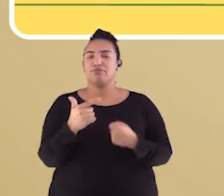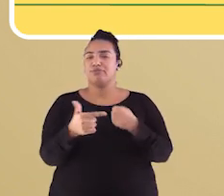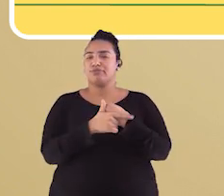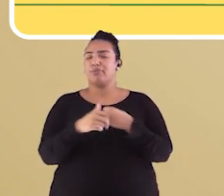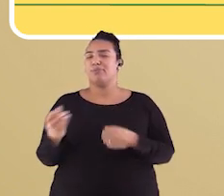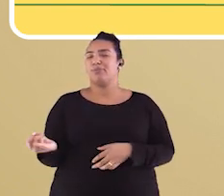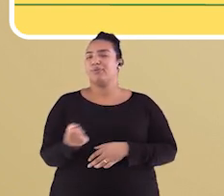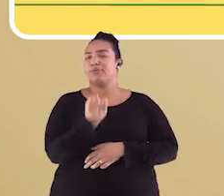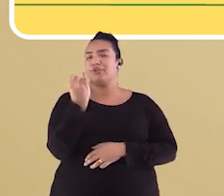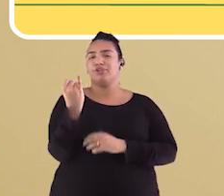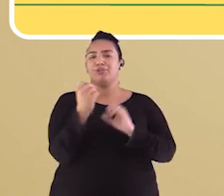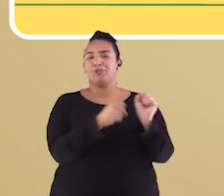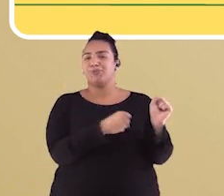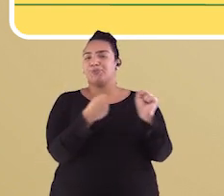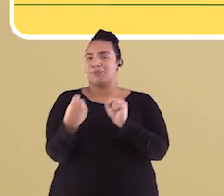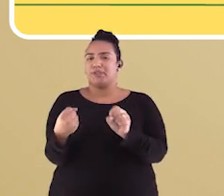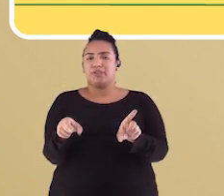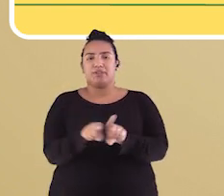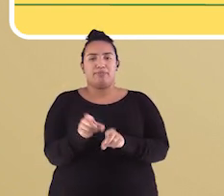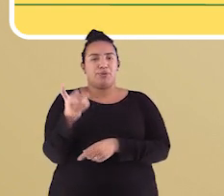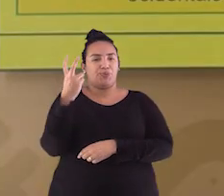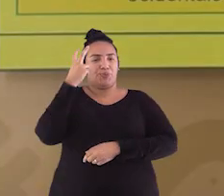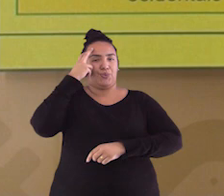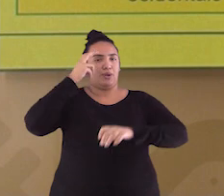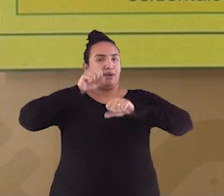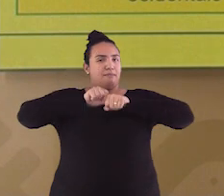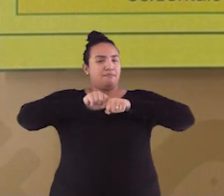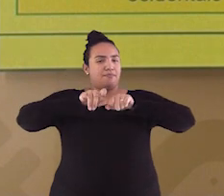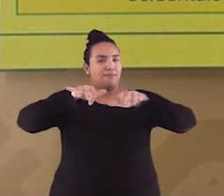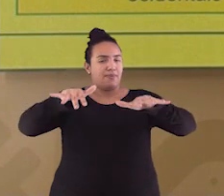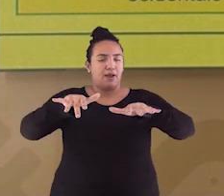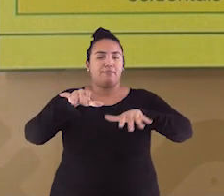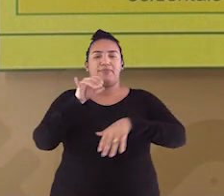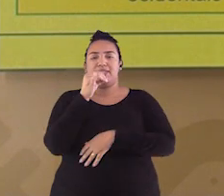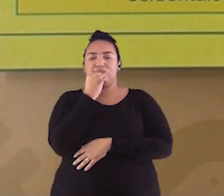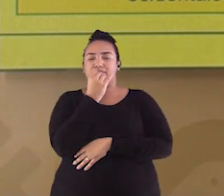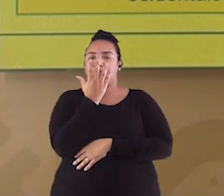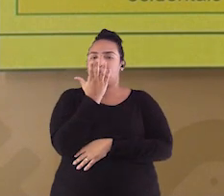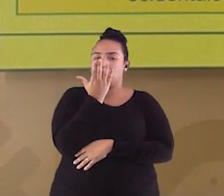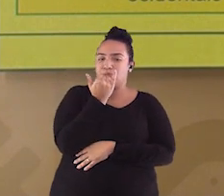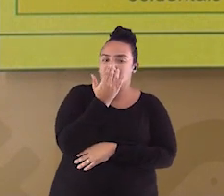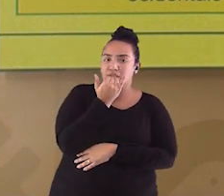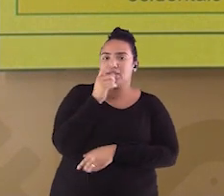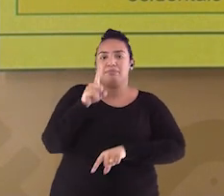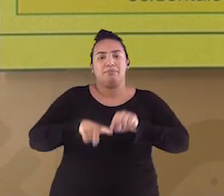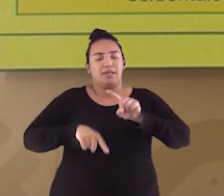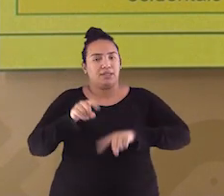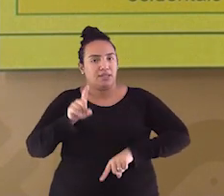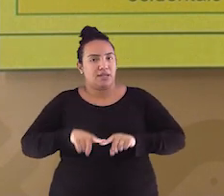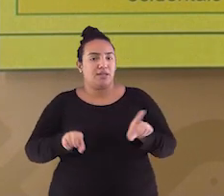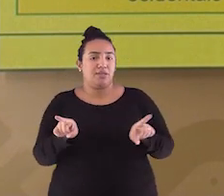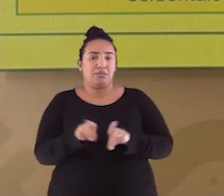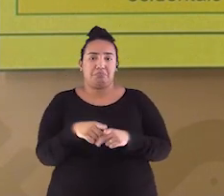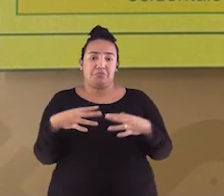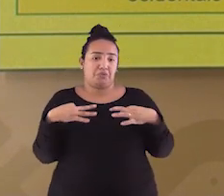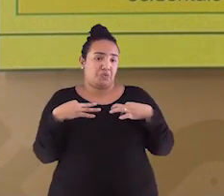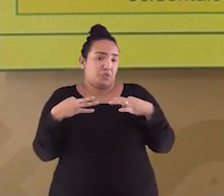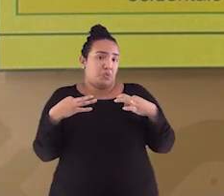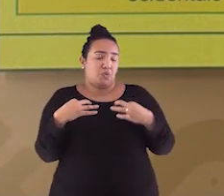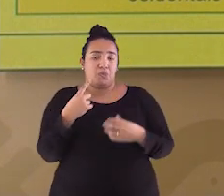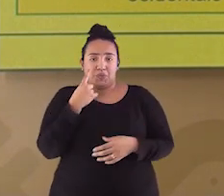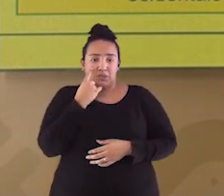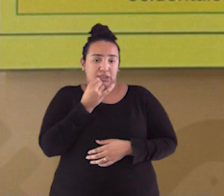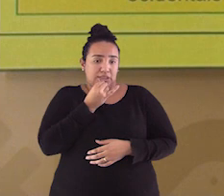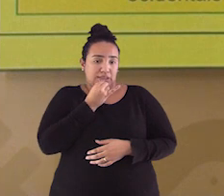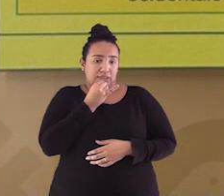e de repercussão da cultura ocidental, através de alimentos, serviços e estilo de vida, como,